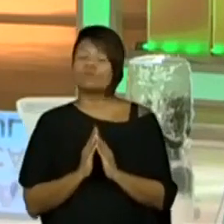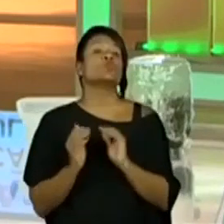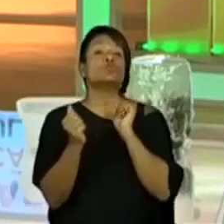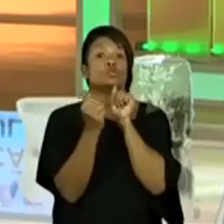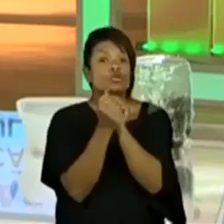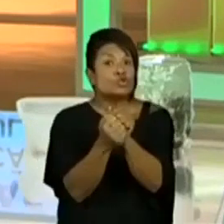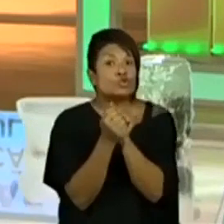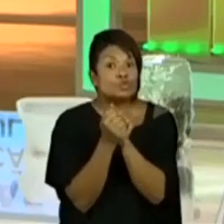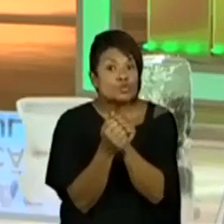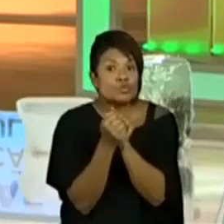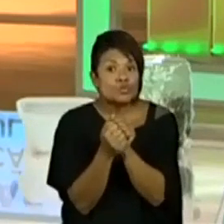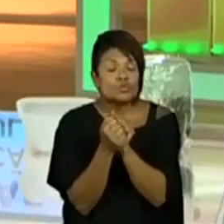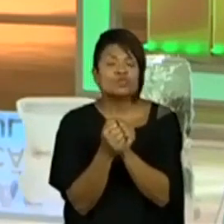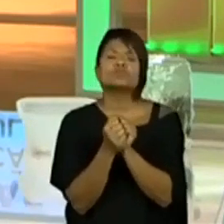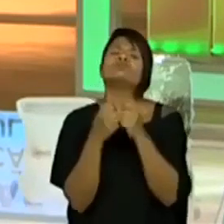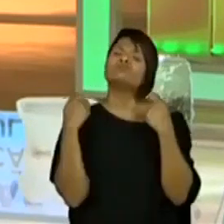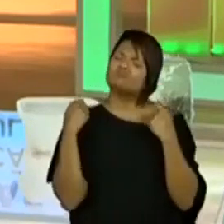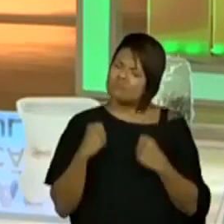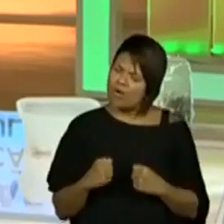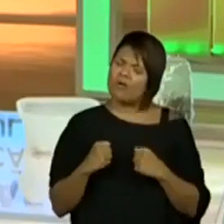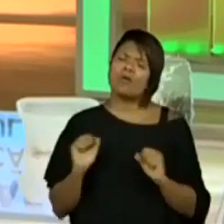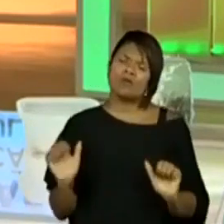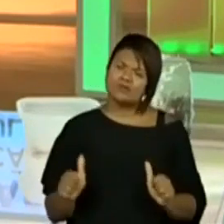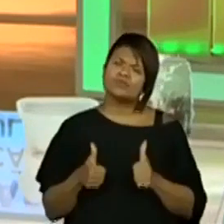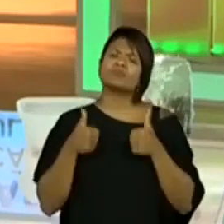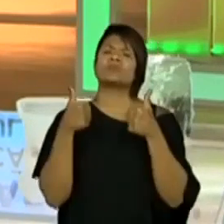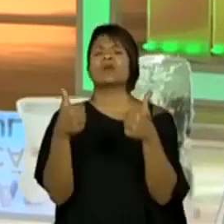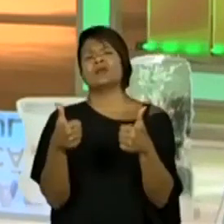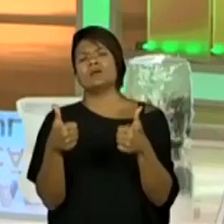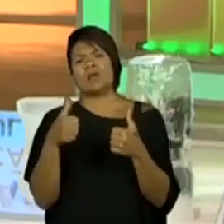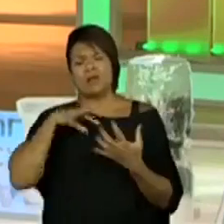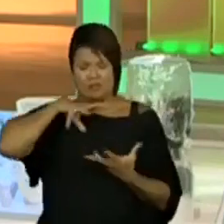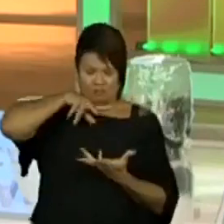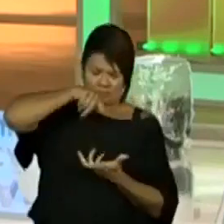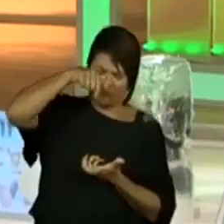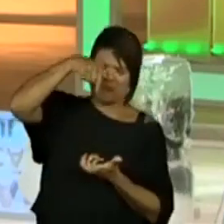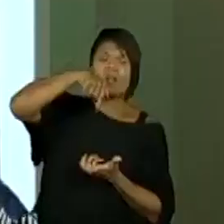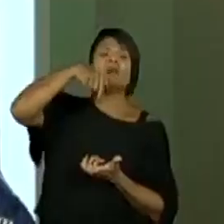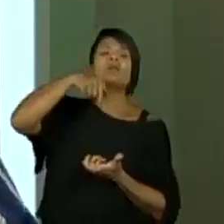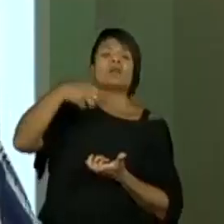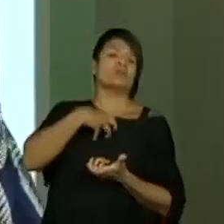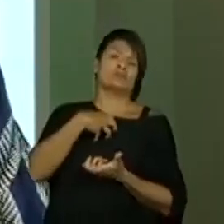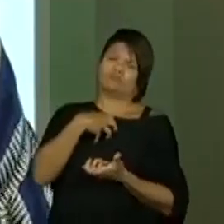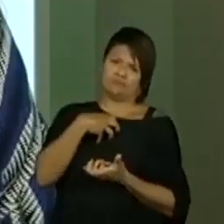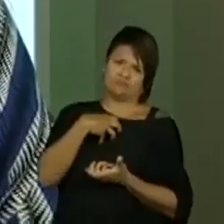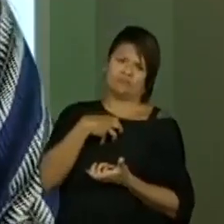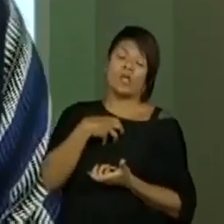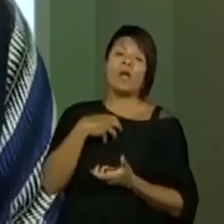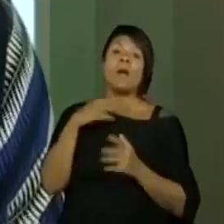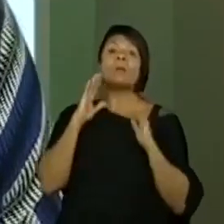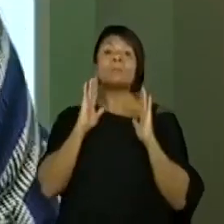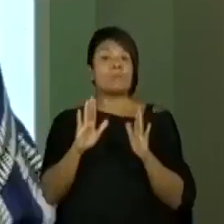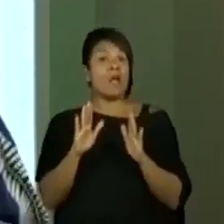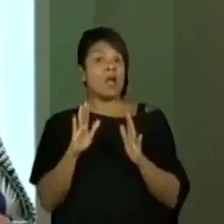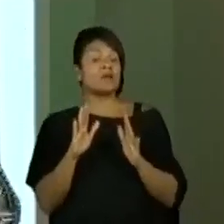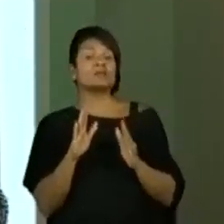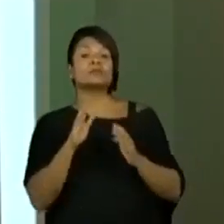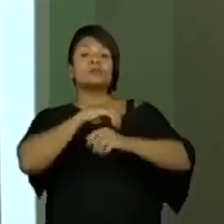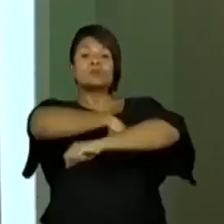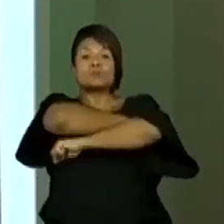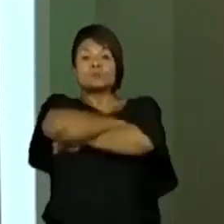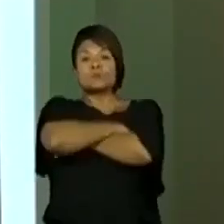Juntos, nós podemos melhorar muito as condições do nosso planeta. Só que não podemos ficar de